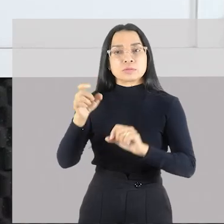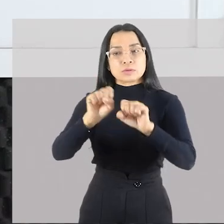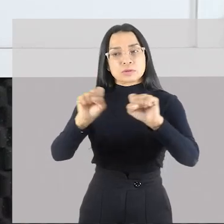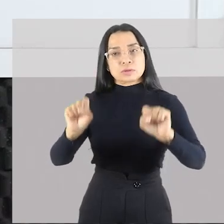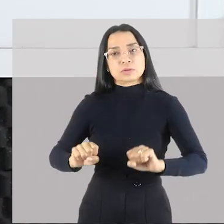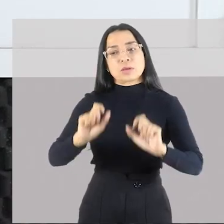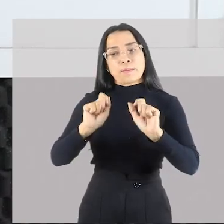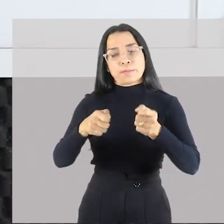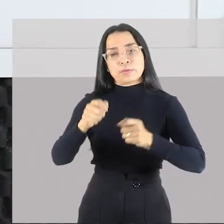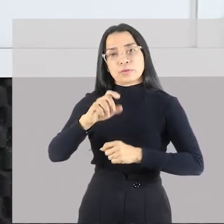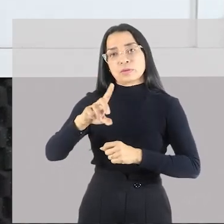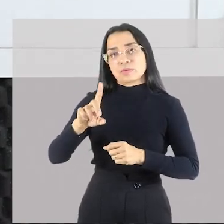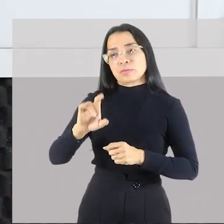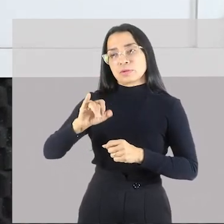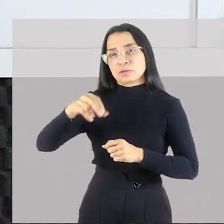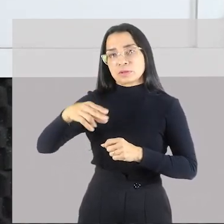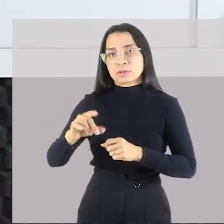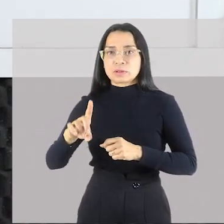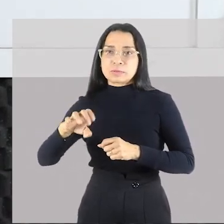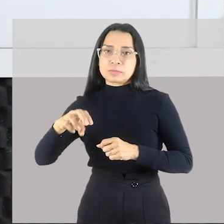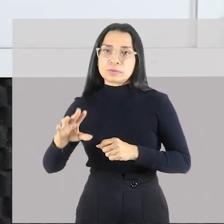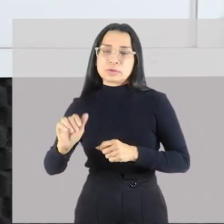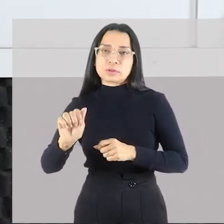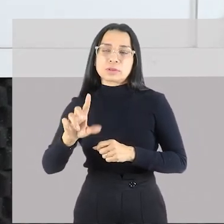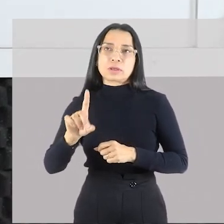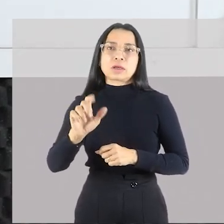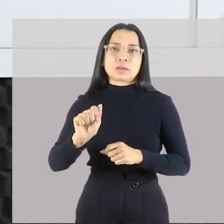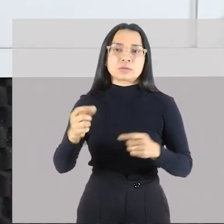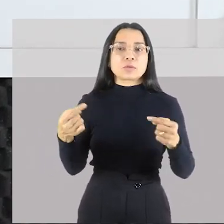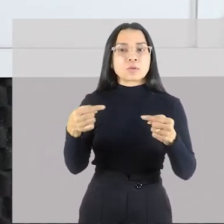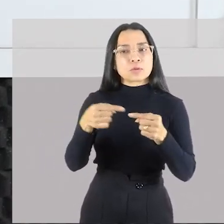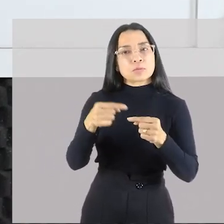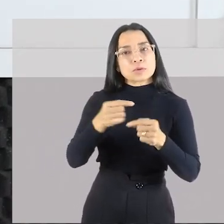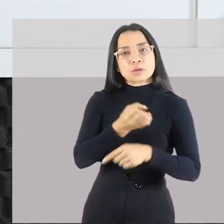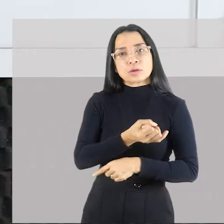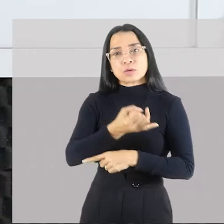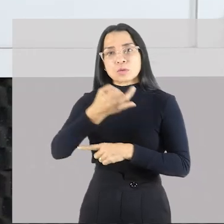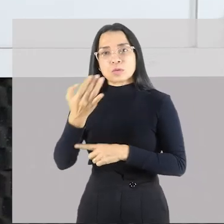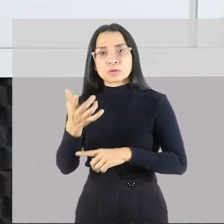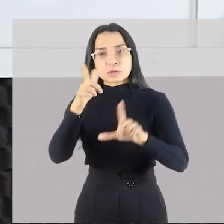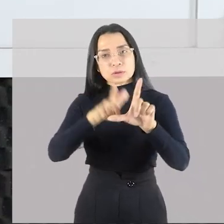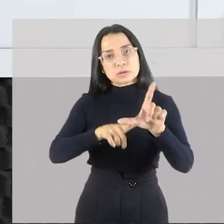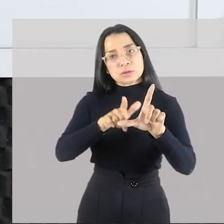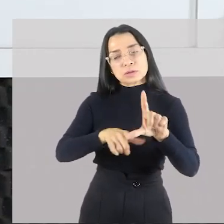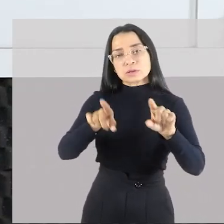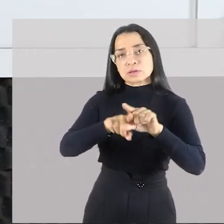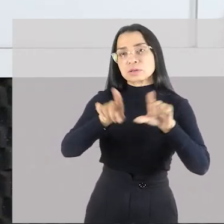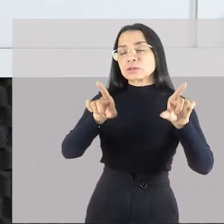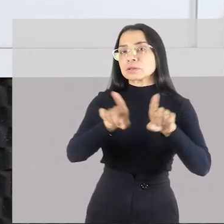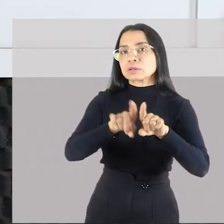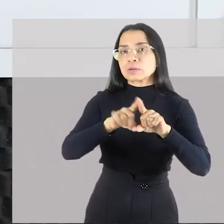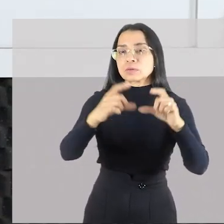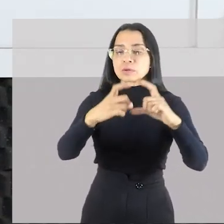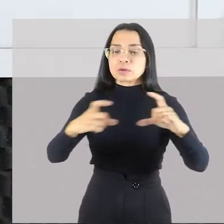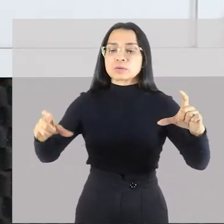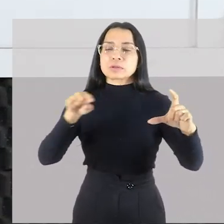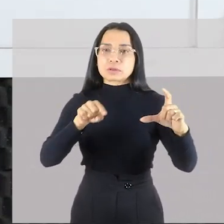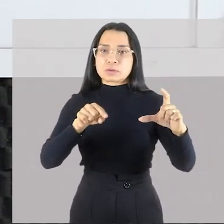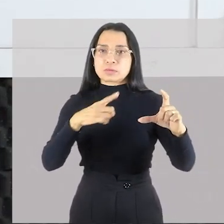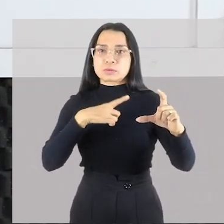da equação, ele tem muito a ver com a quantidade de incógnitas e quantidade de equações. Tá? Para que minha equação tenha